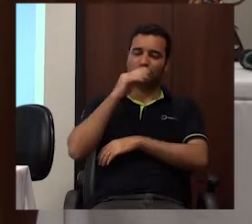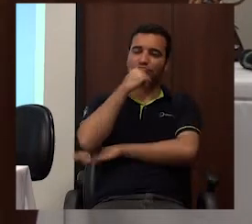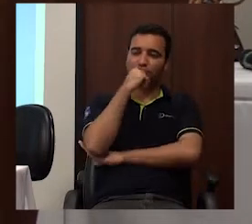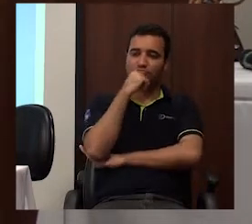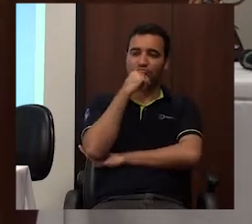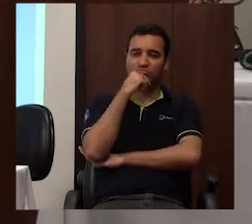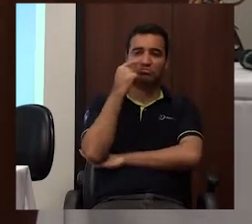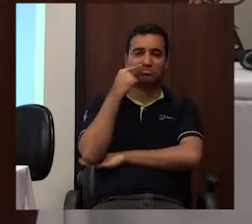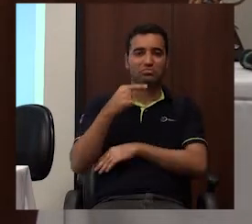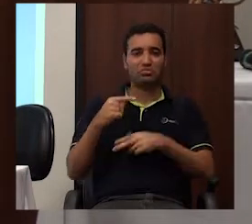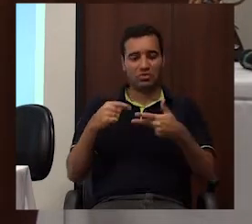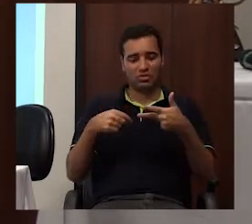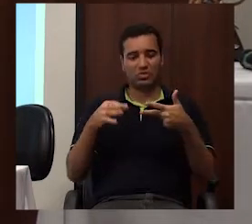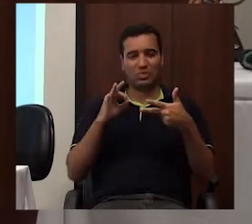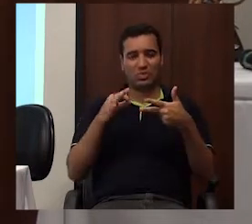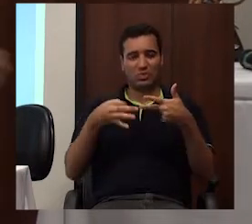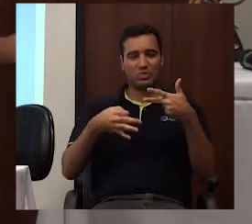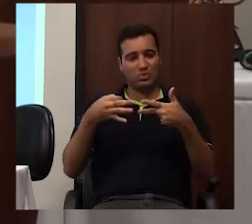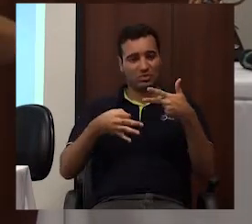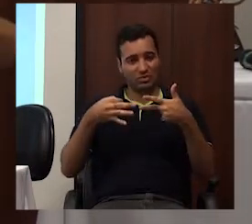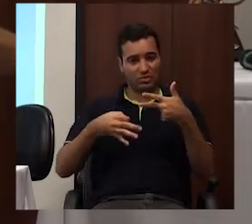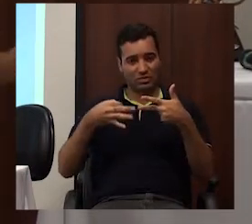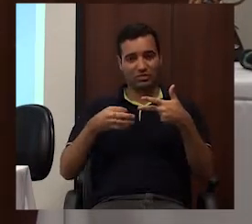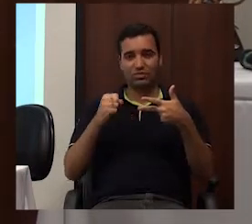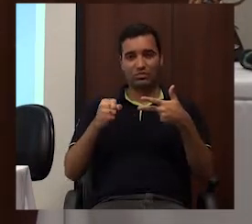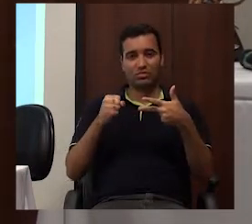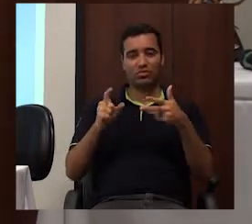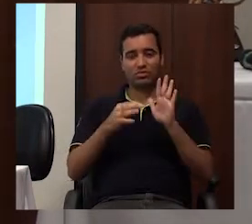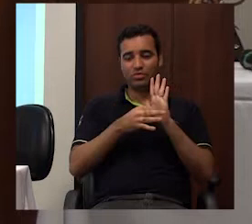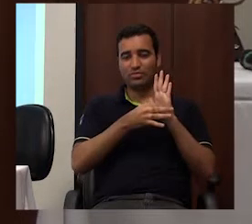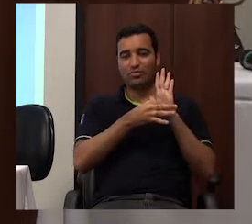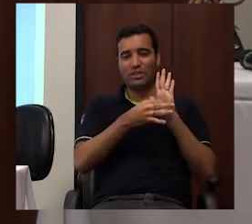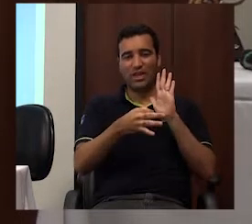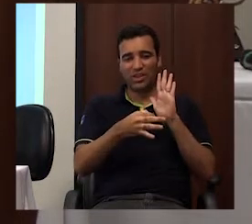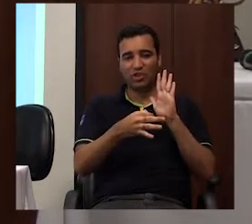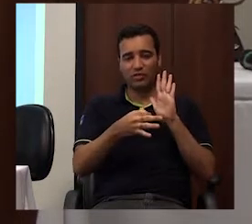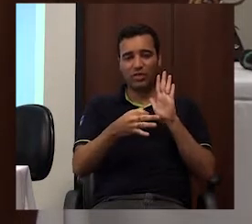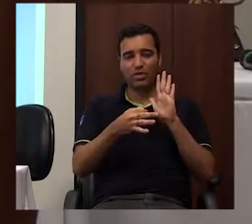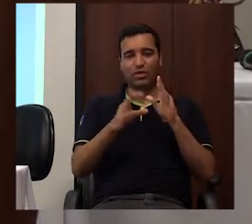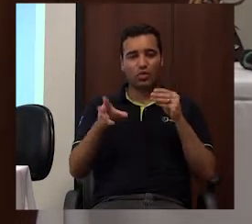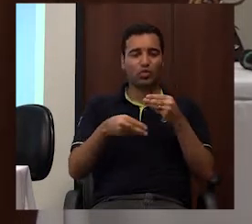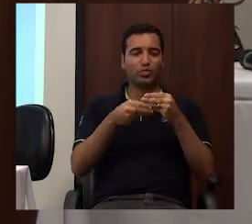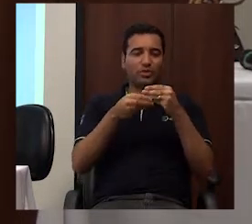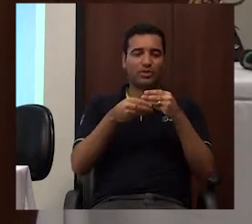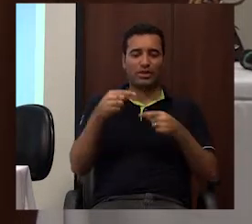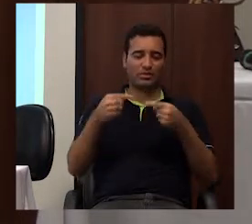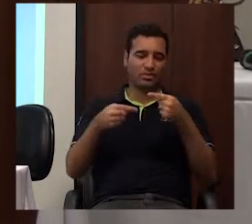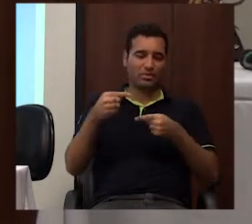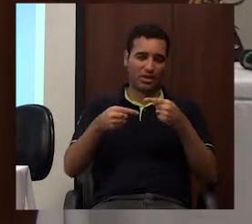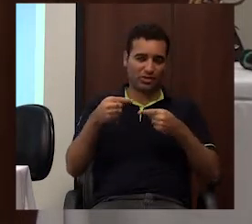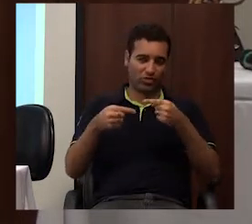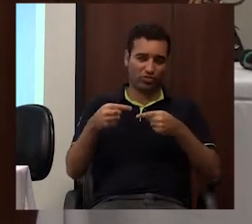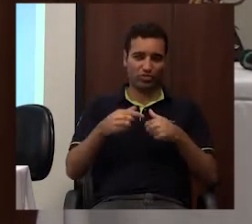o judiciário pode trazer uma perspectiva complementar em relação a esse debate da judicialização e educação